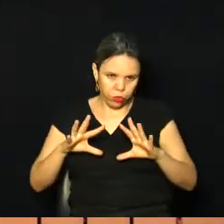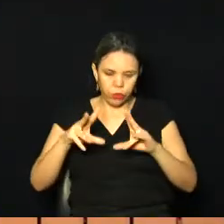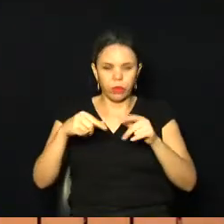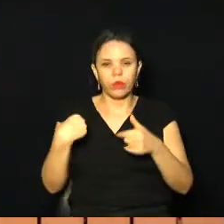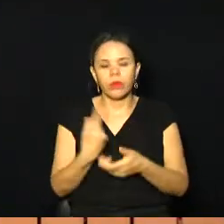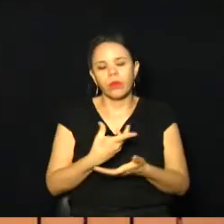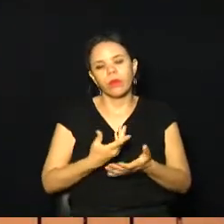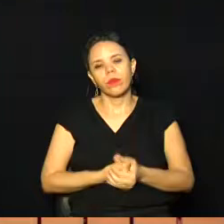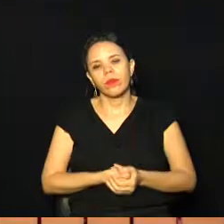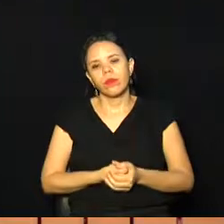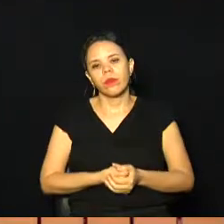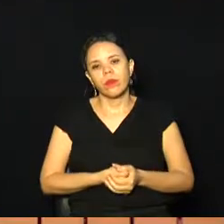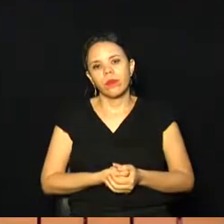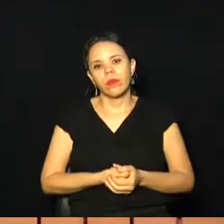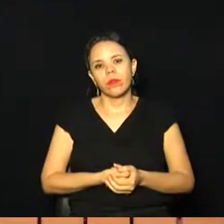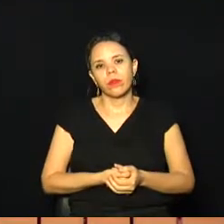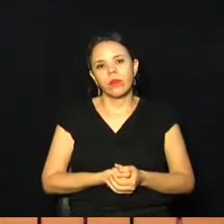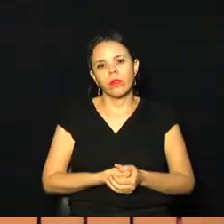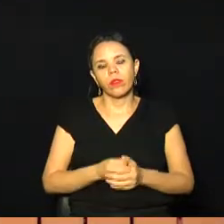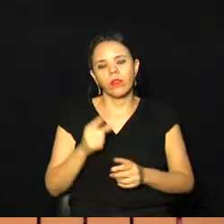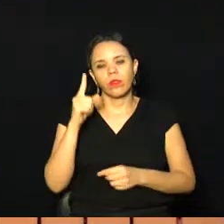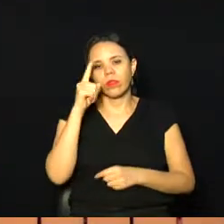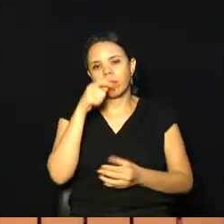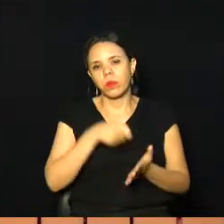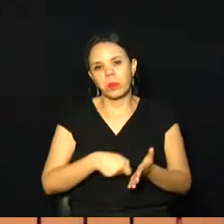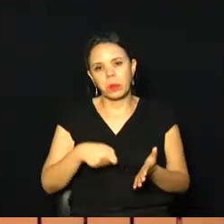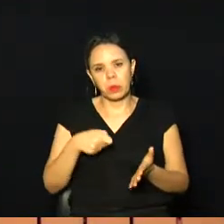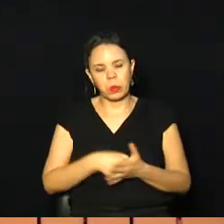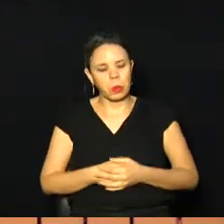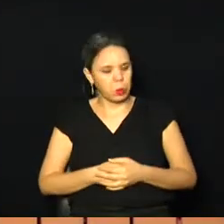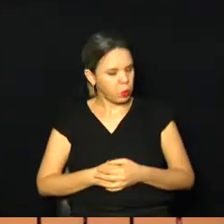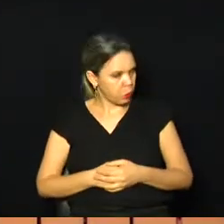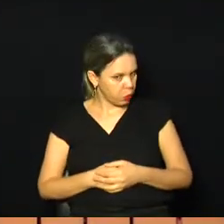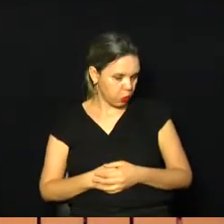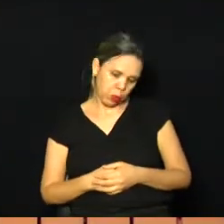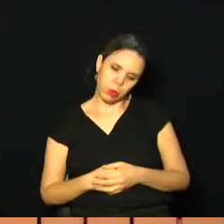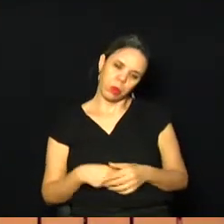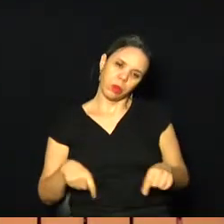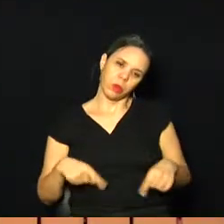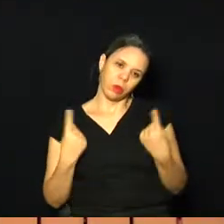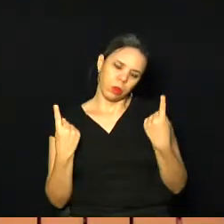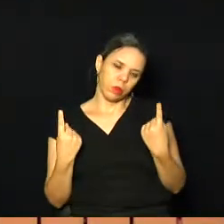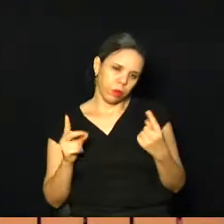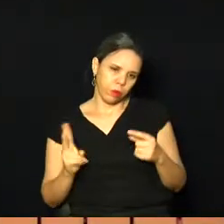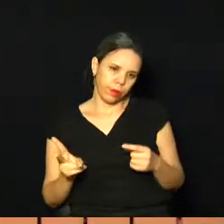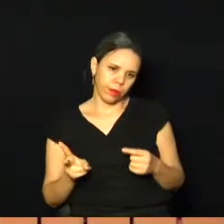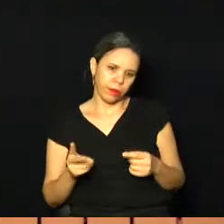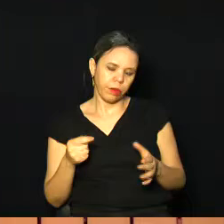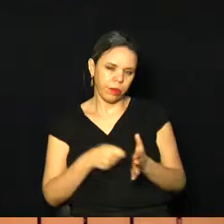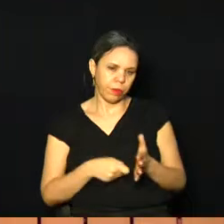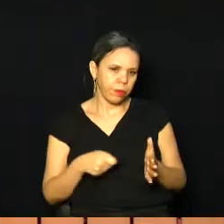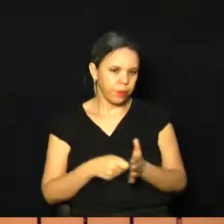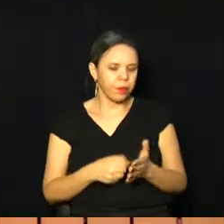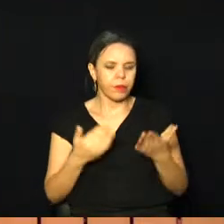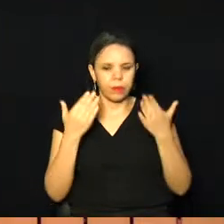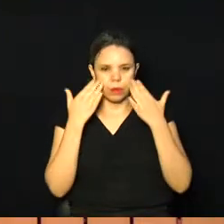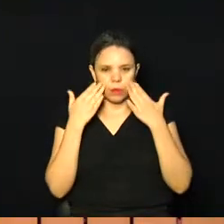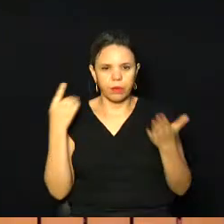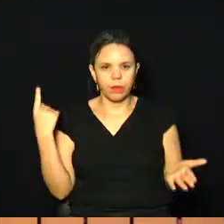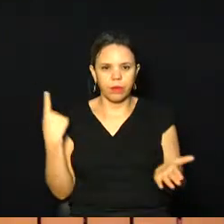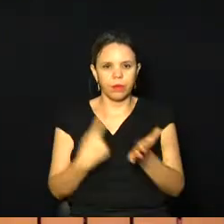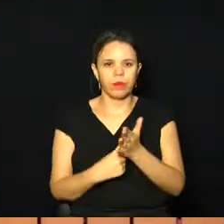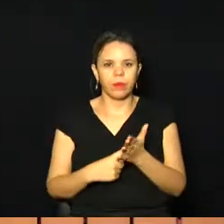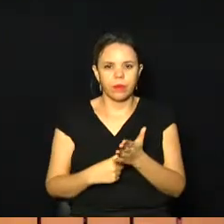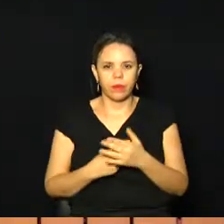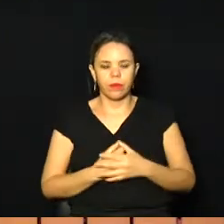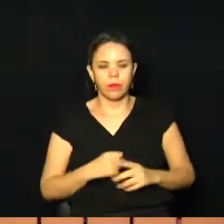nós. Embora seja esta uma difícil e árdua tarefa, tal desafio deve ser enfrentado com dedicação e compromisso